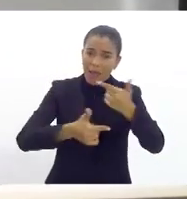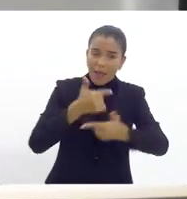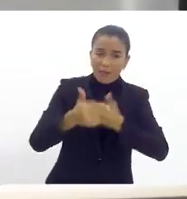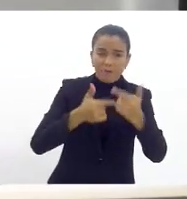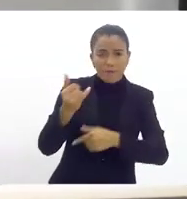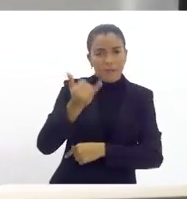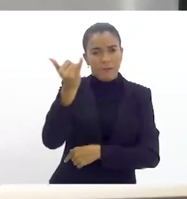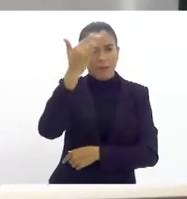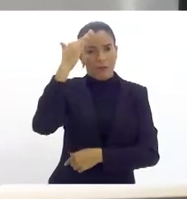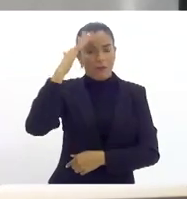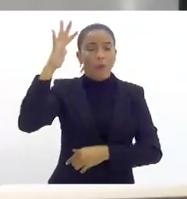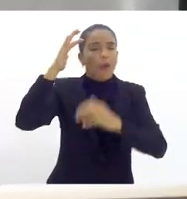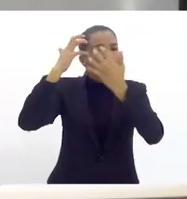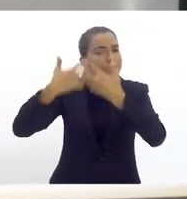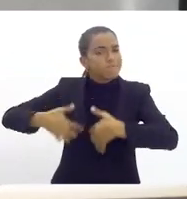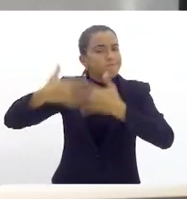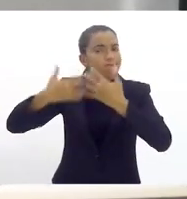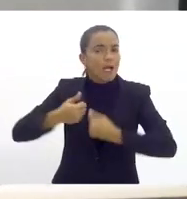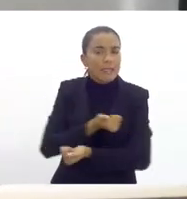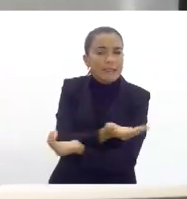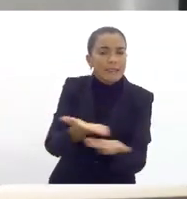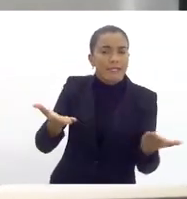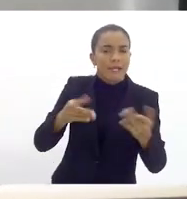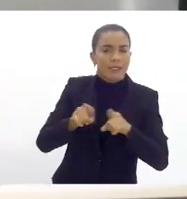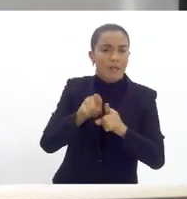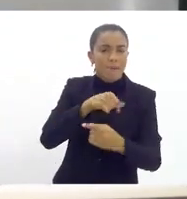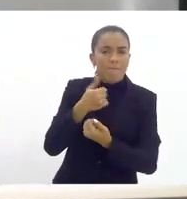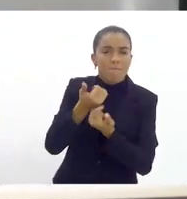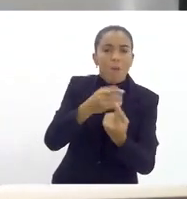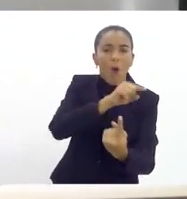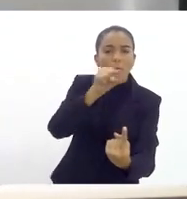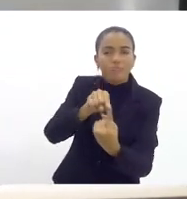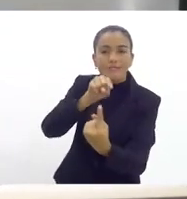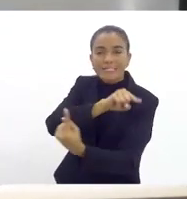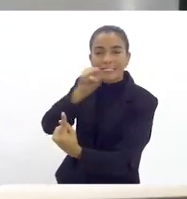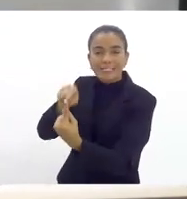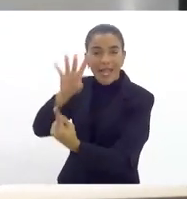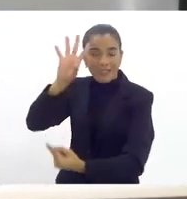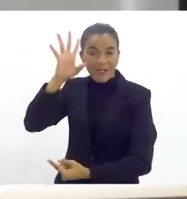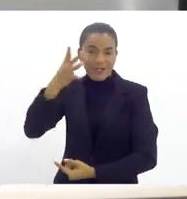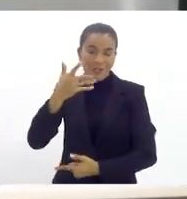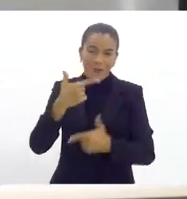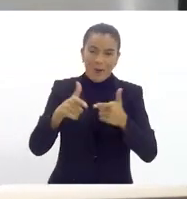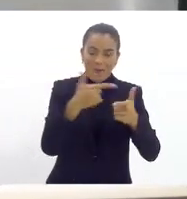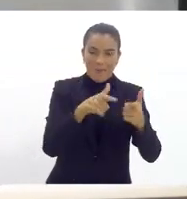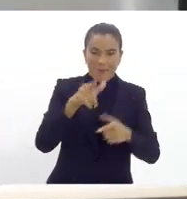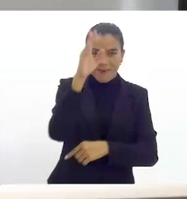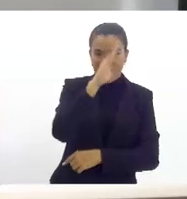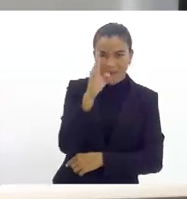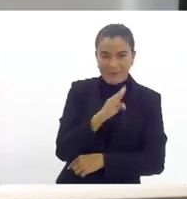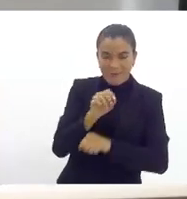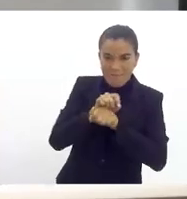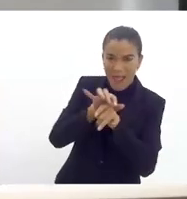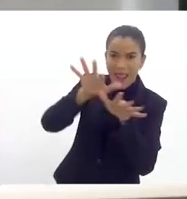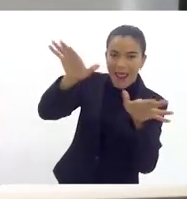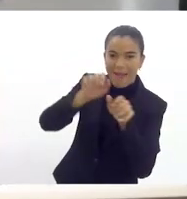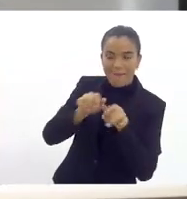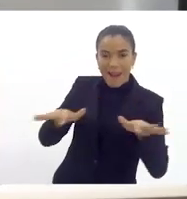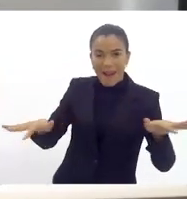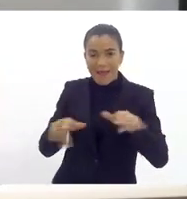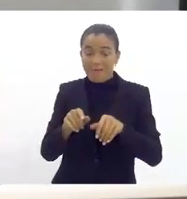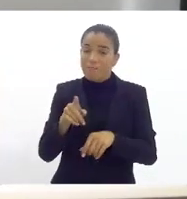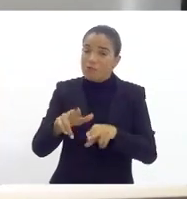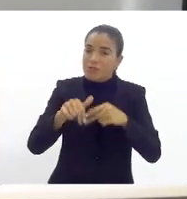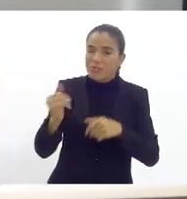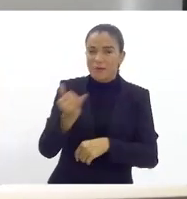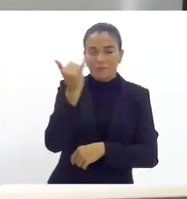importantes refletir e entregar proposição para melhoria dos problemas endêmicos do país é por isso que é importante que esses